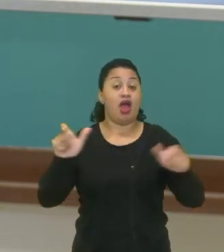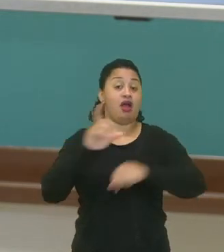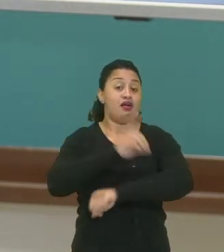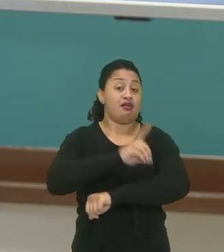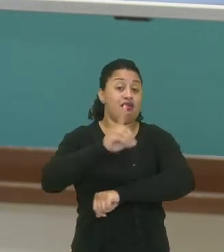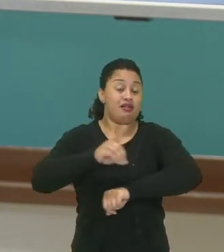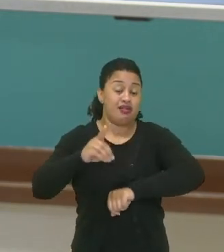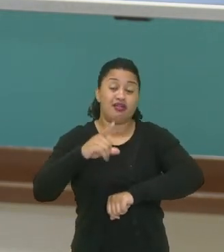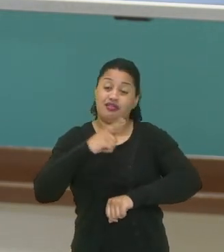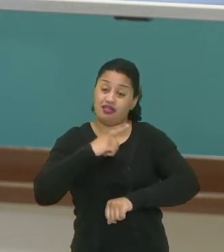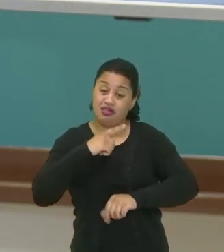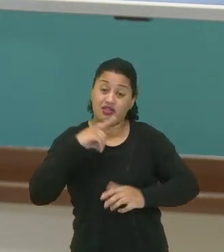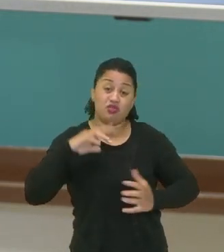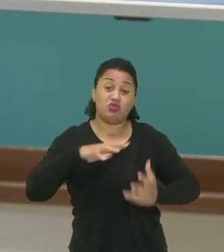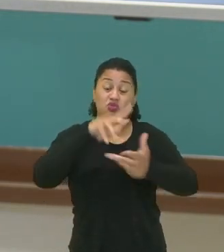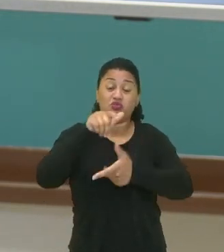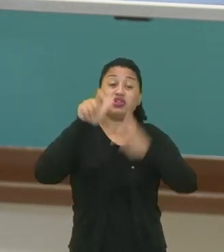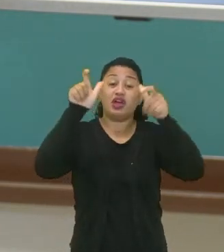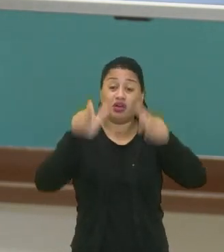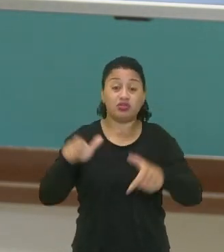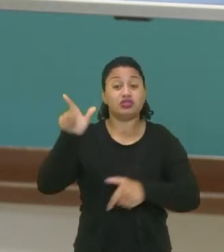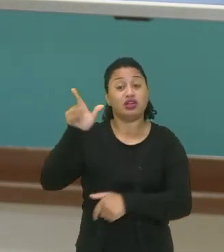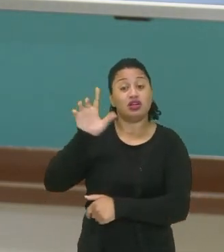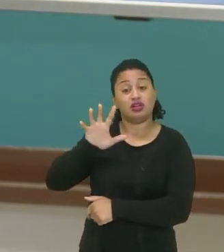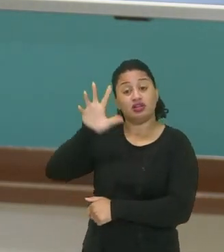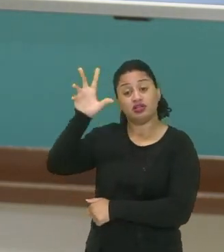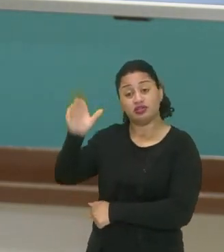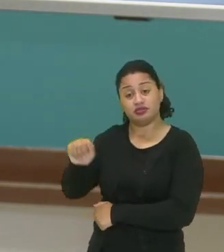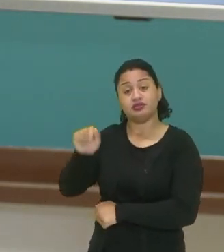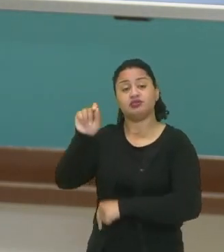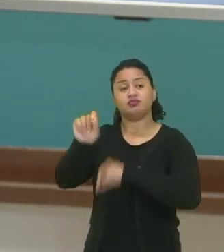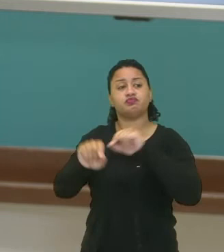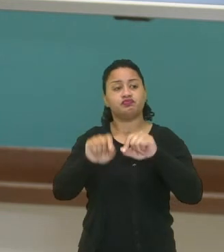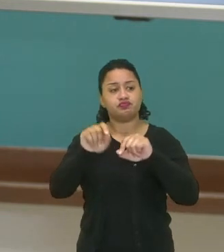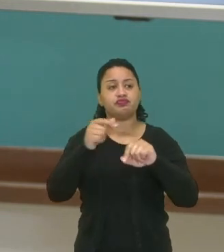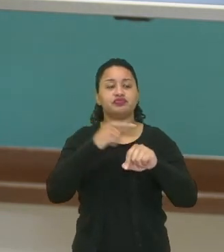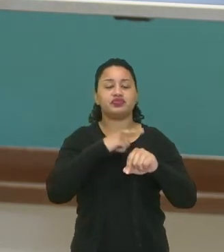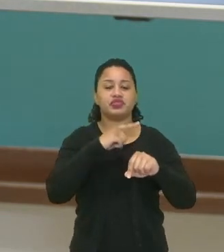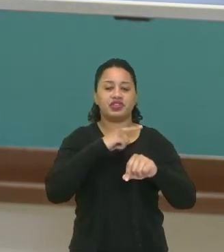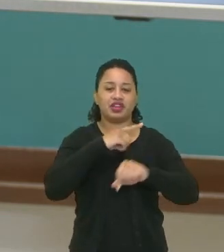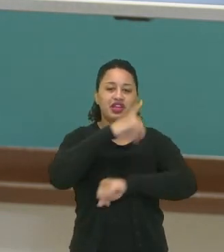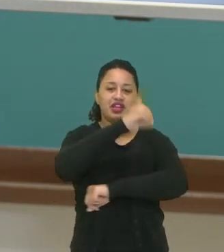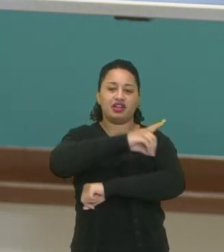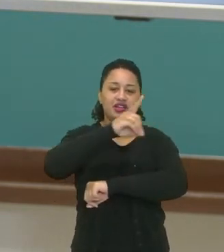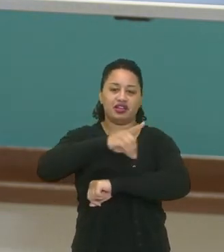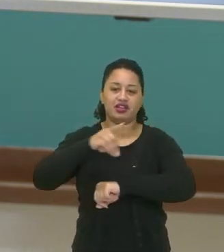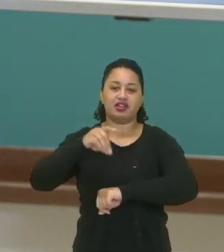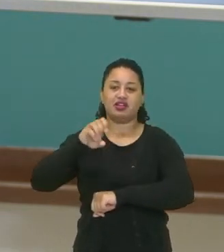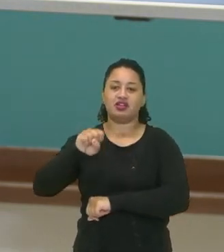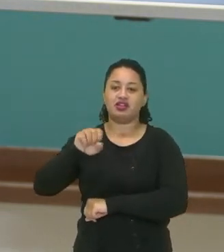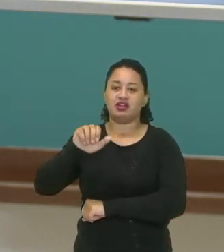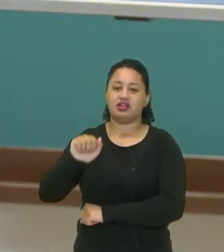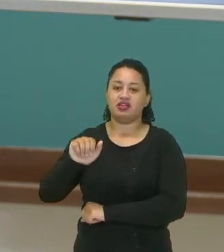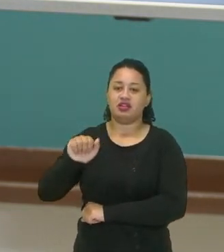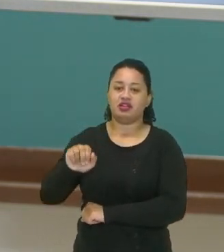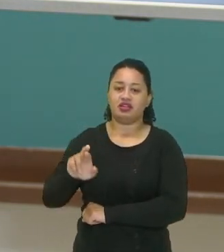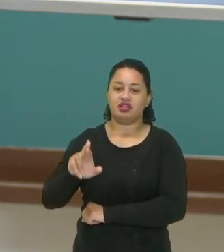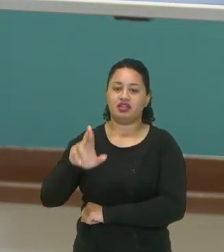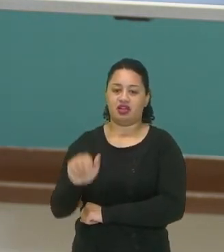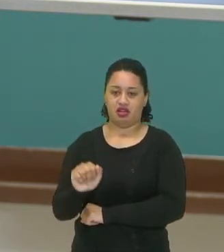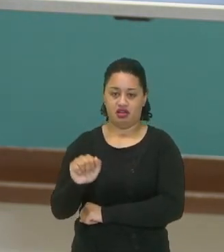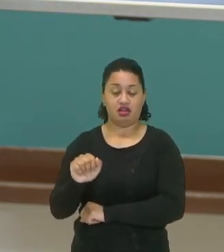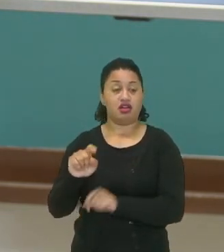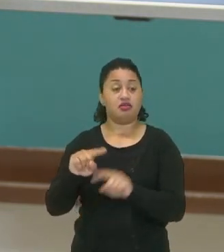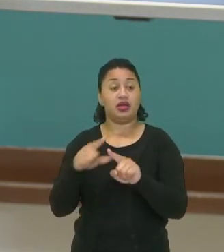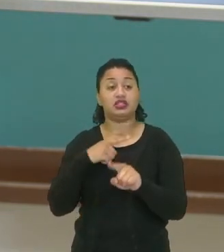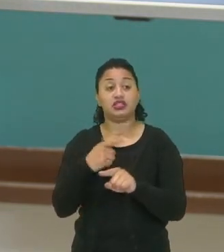do mundo, se encontra no continente africano, que é o deserto do Saara. Mas não tem só o deserto do Saara nesse